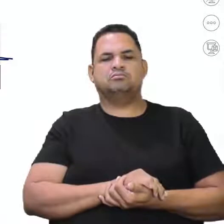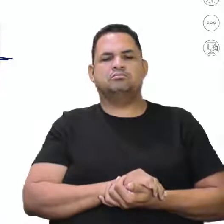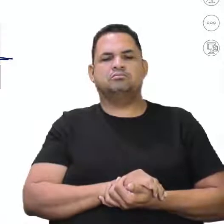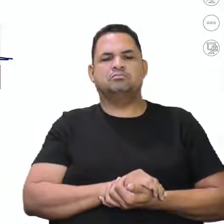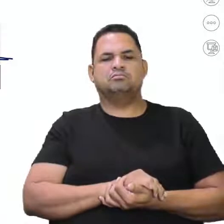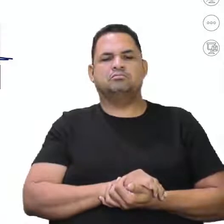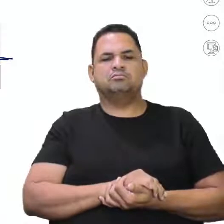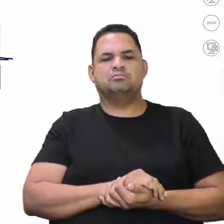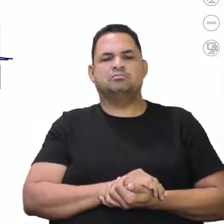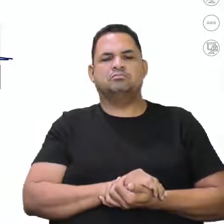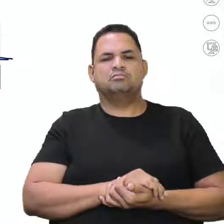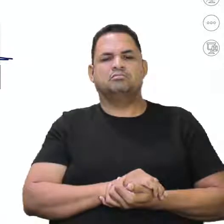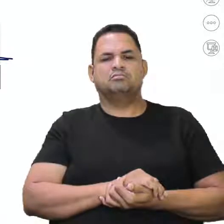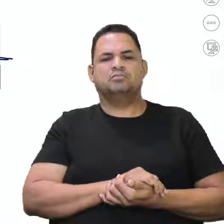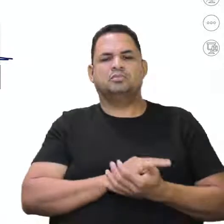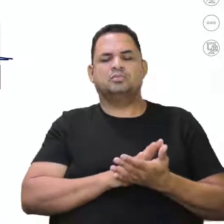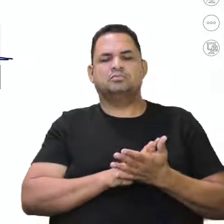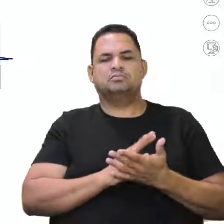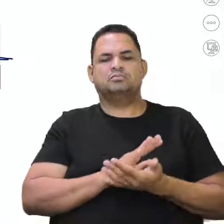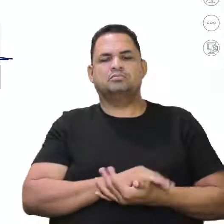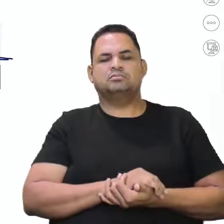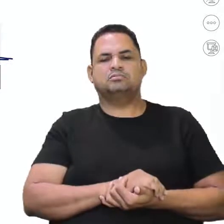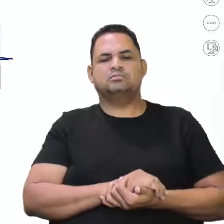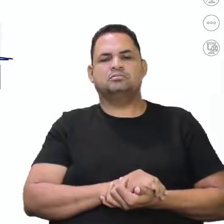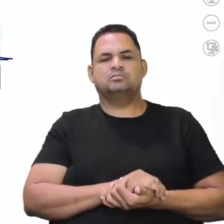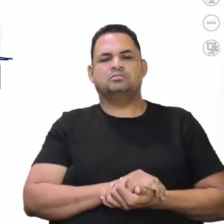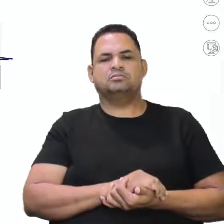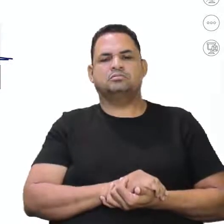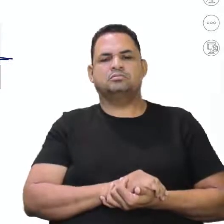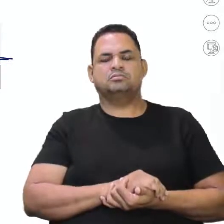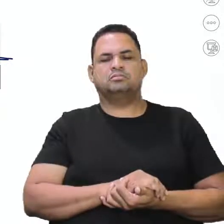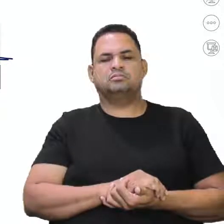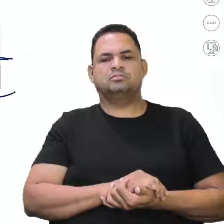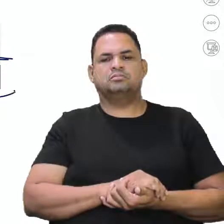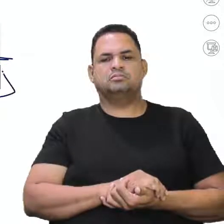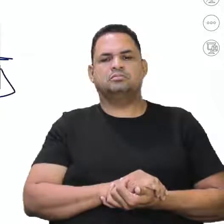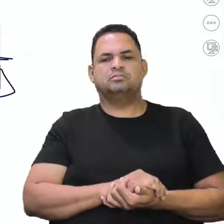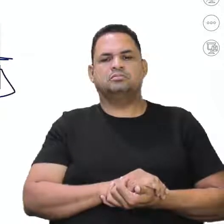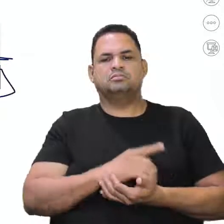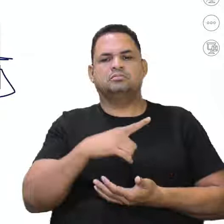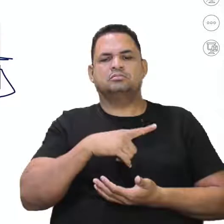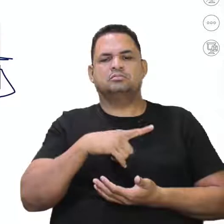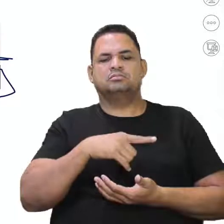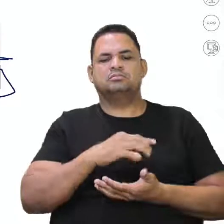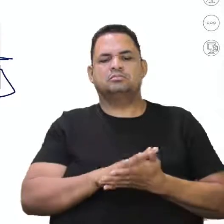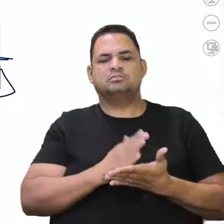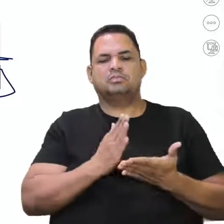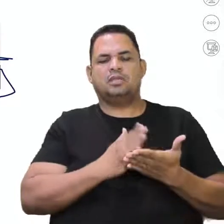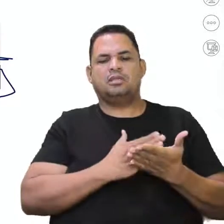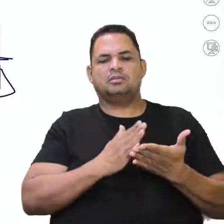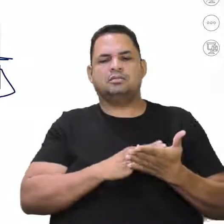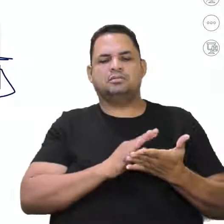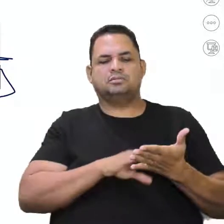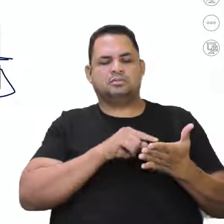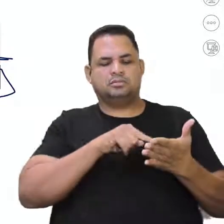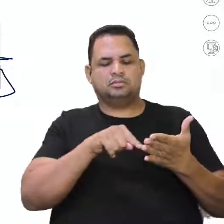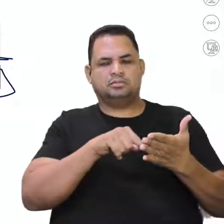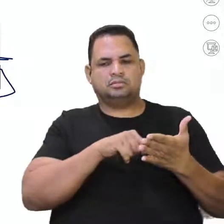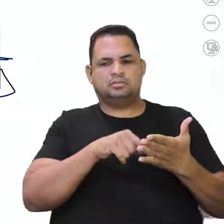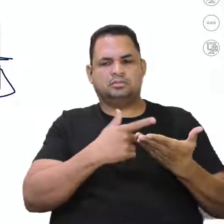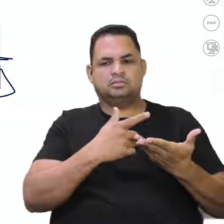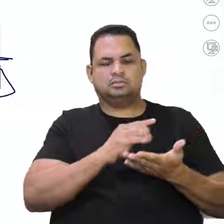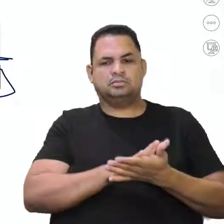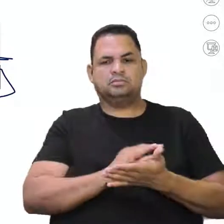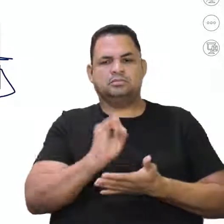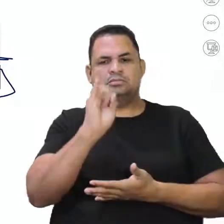HarperCollins. Publishers Limited 2012 page. Temos também as páginas aqui. Vocês conseguem ver.